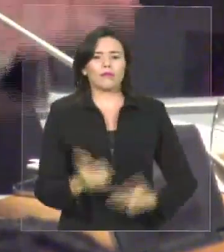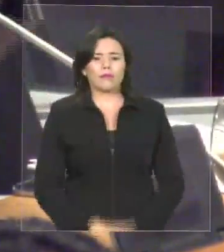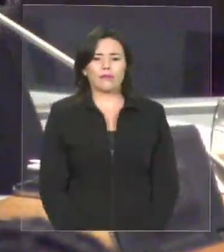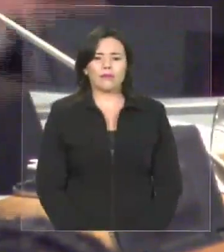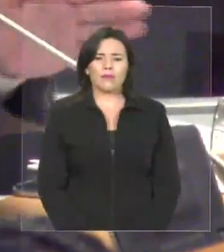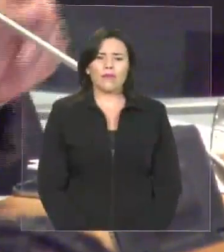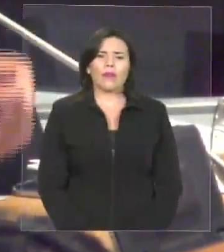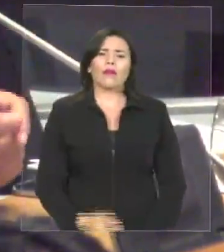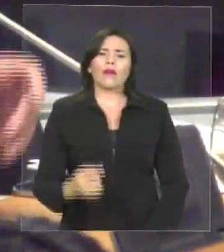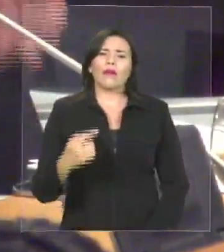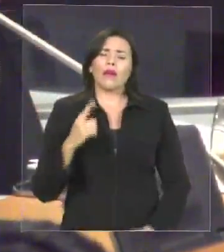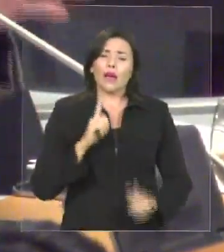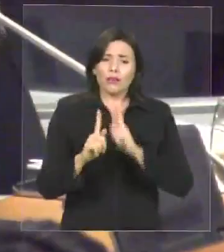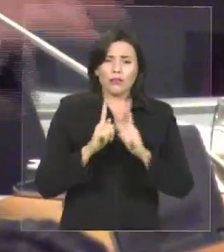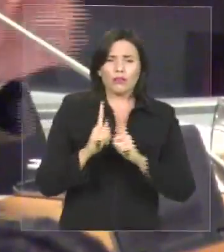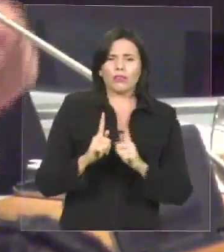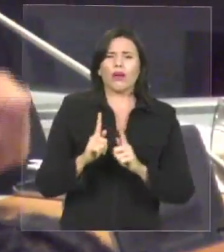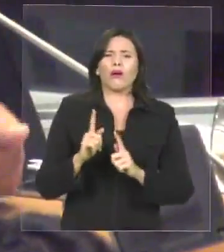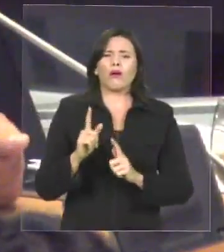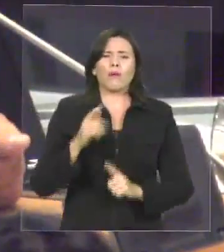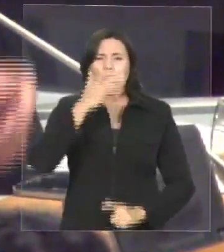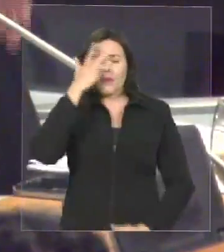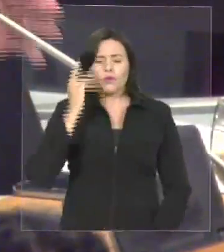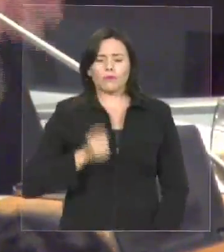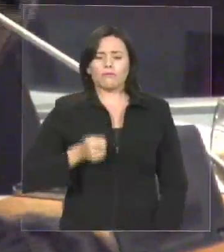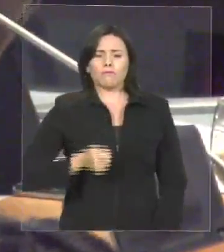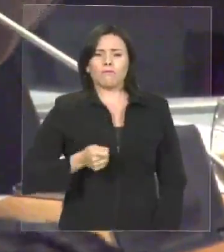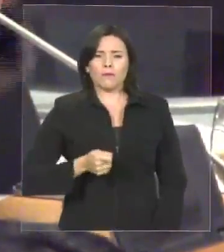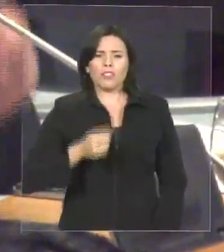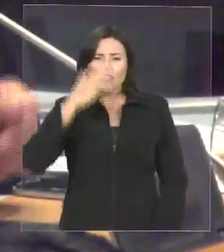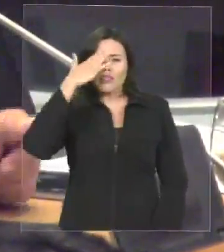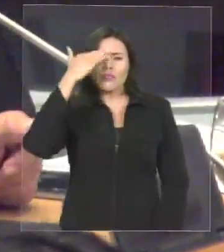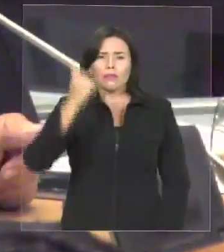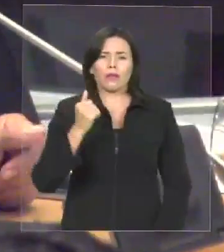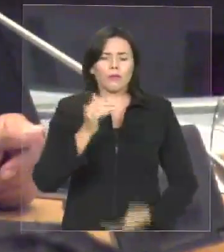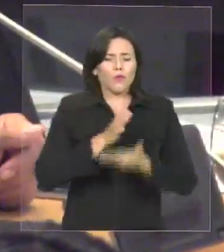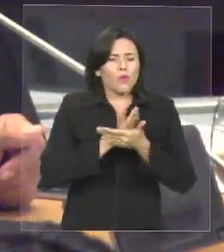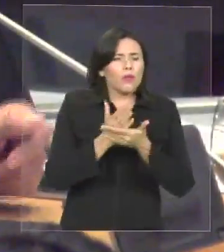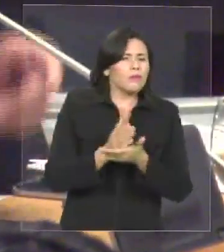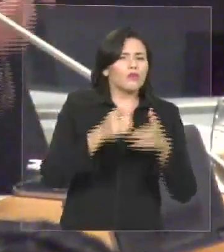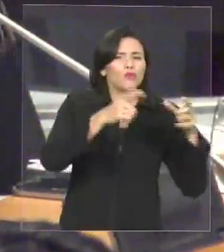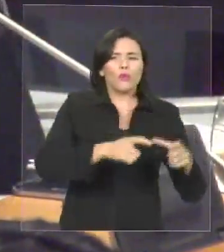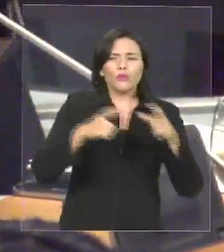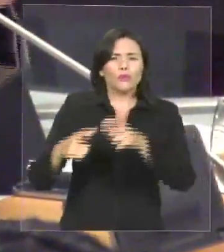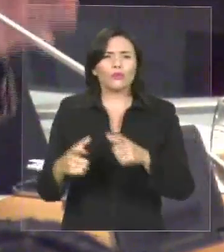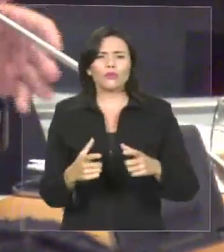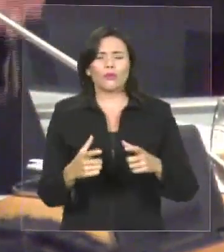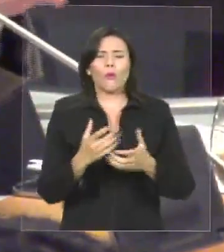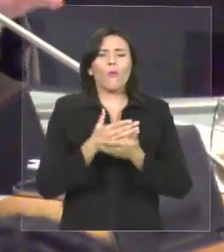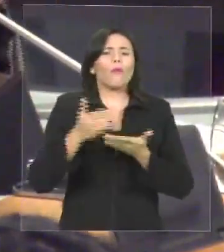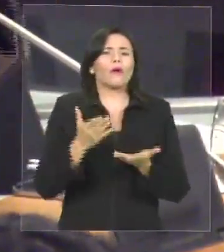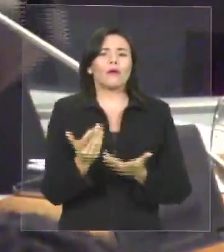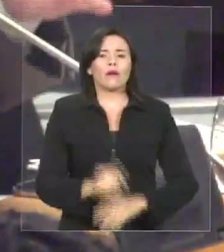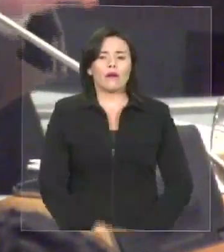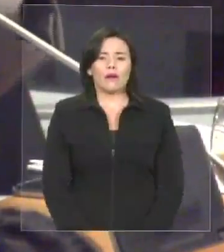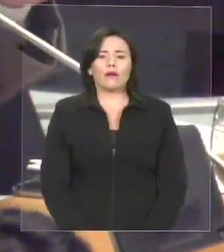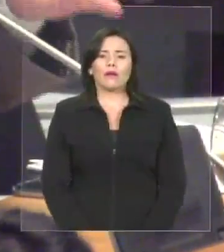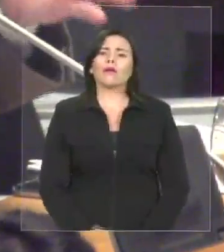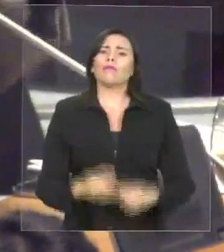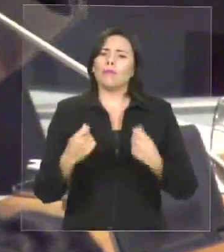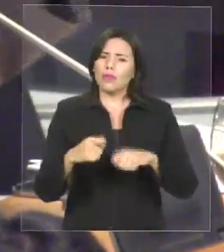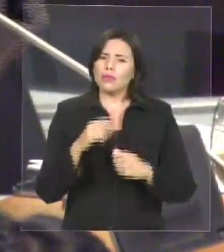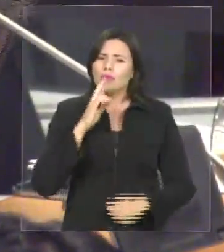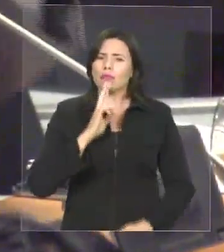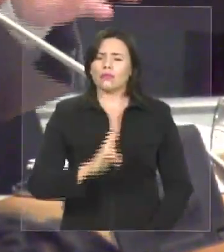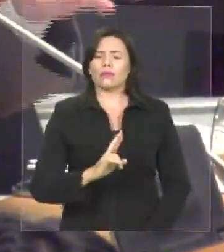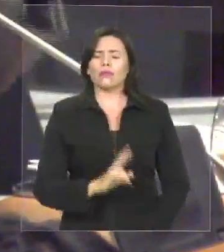limites? Então, é preciso ser definido, e o povo precisa dessa definição, e por isso eu parabenizo Vossa Excelência e estou solidário a essa causa tão nobre e